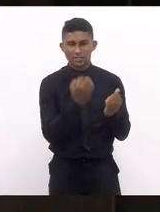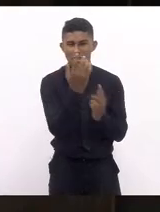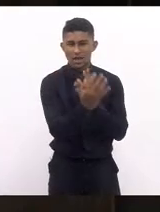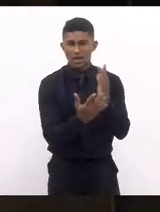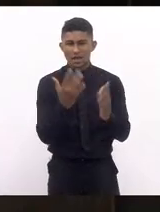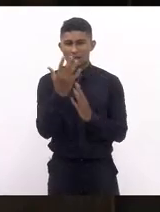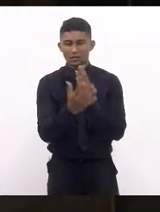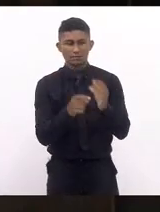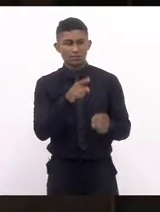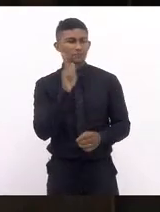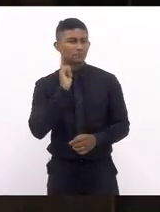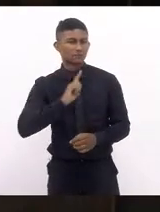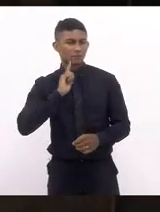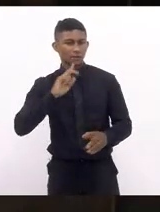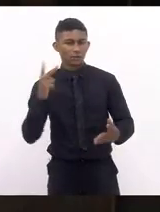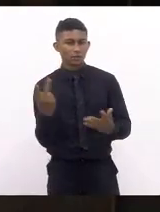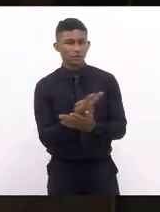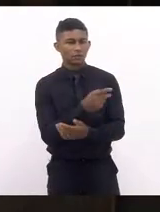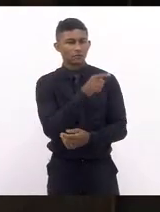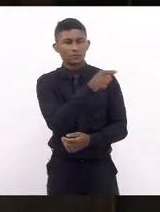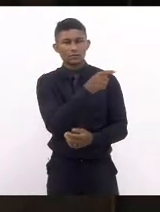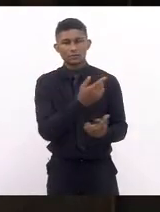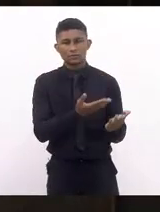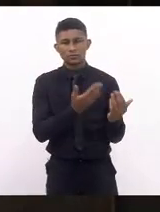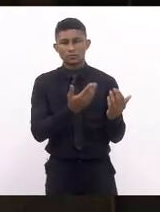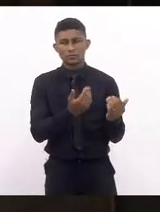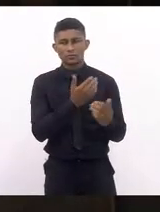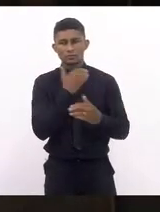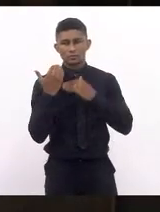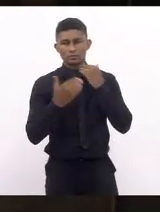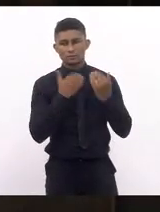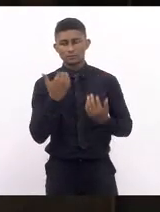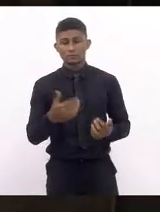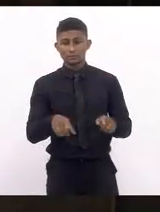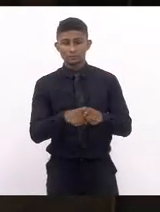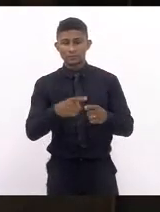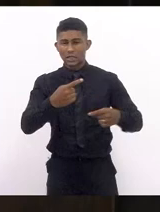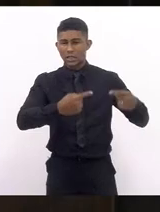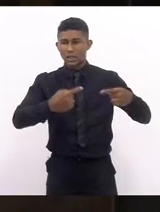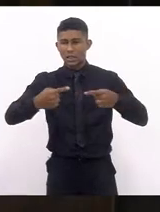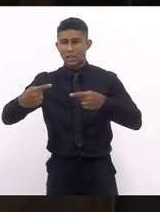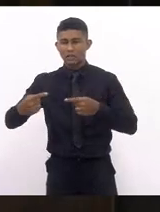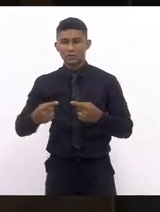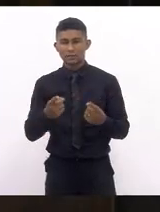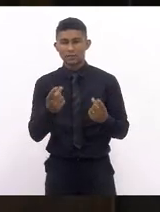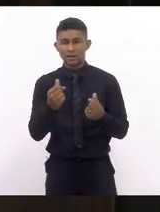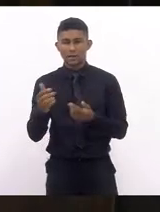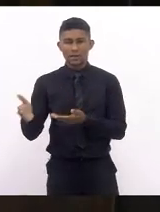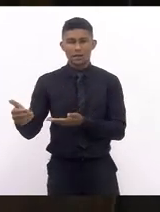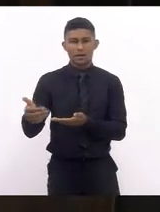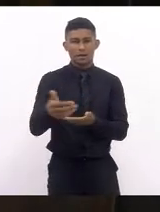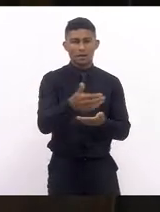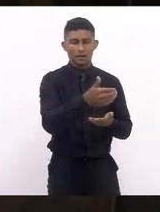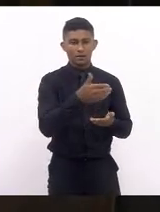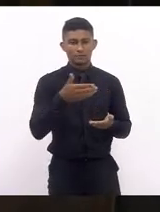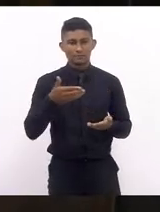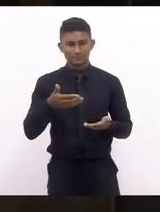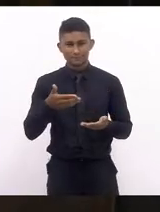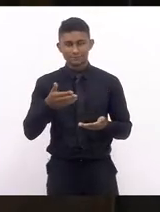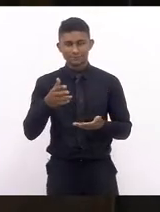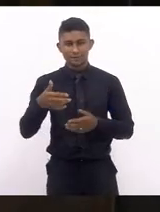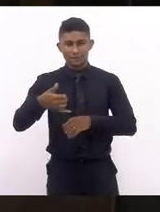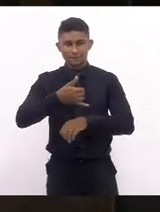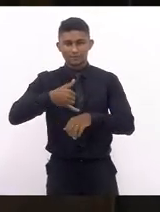no alojamento do Flamengo que 21 jovens atletas do clube debateu a queda na arrecadação referência as participações especiais